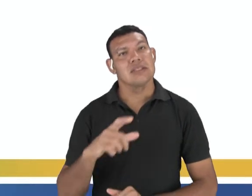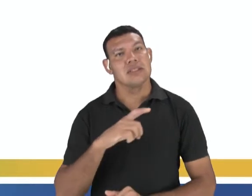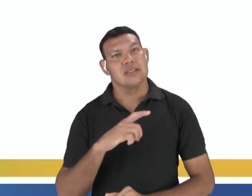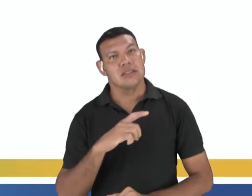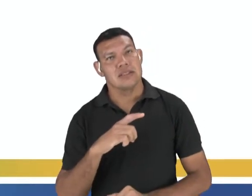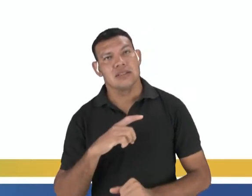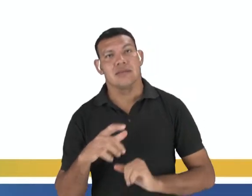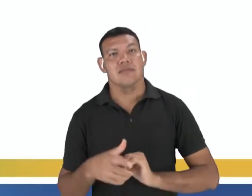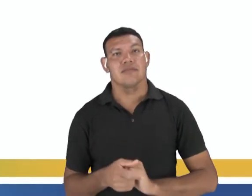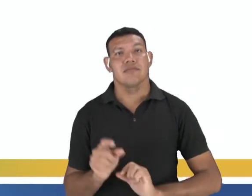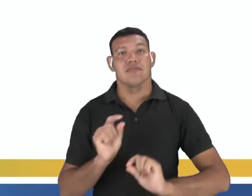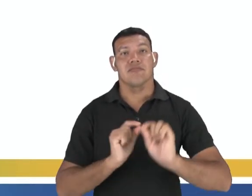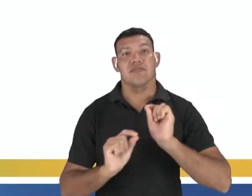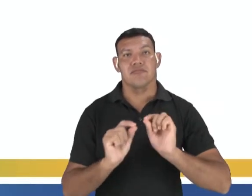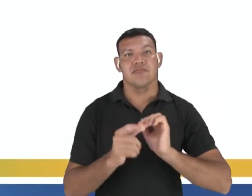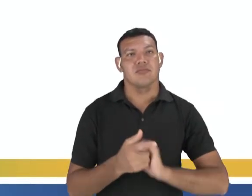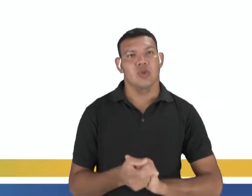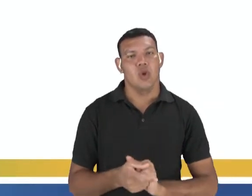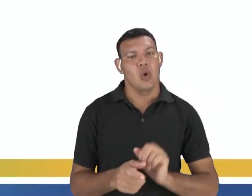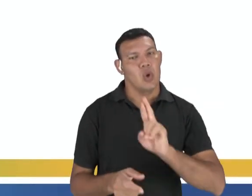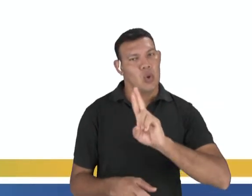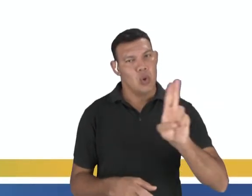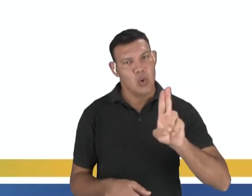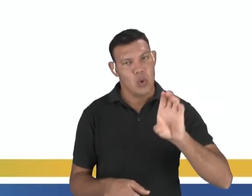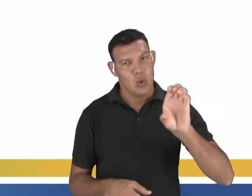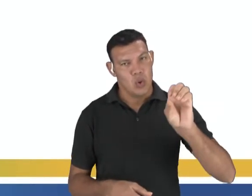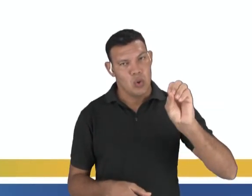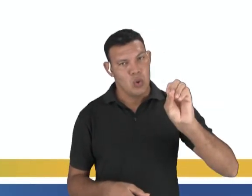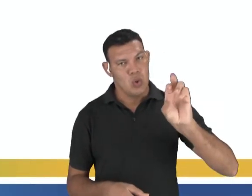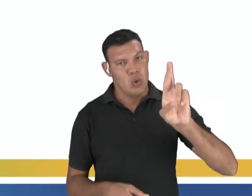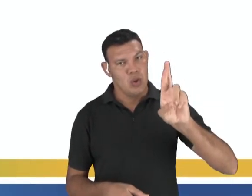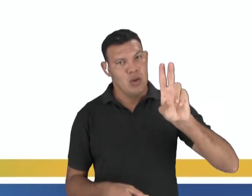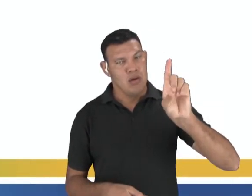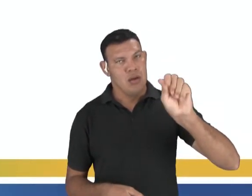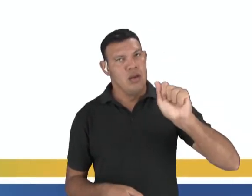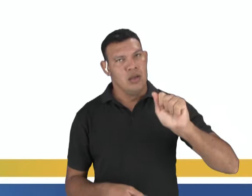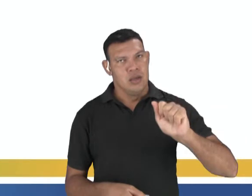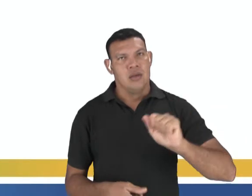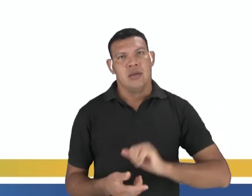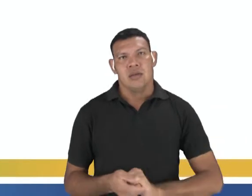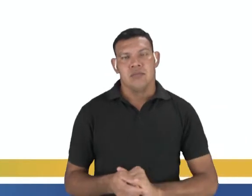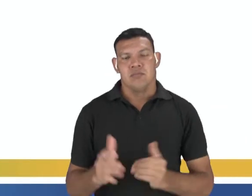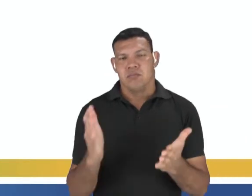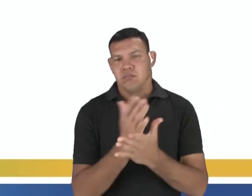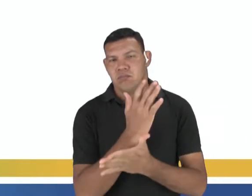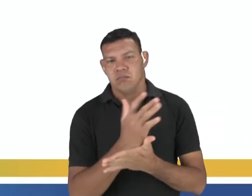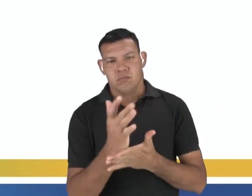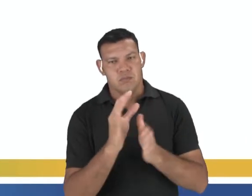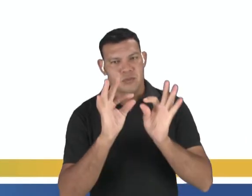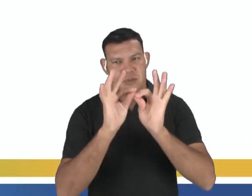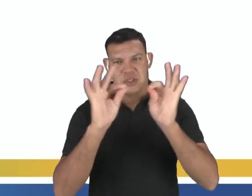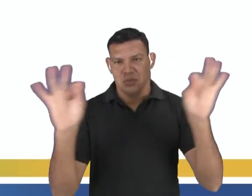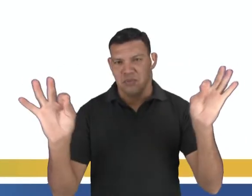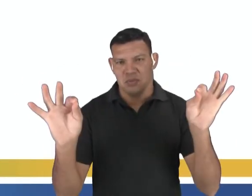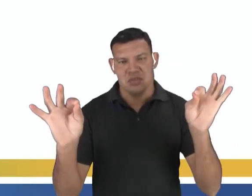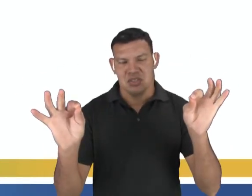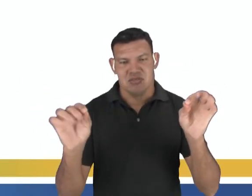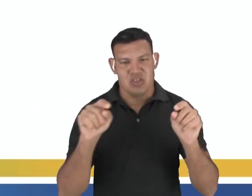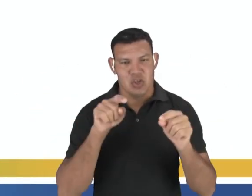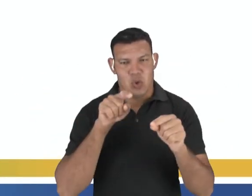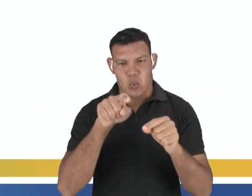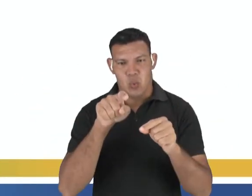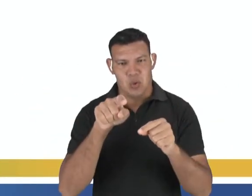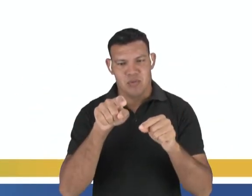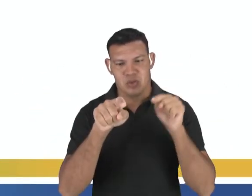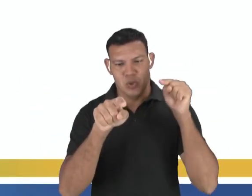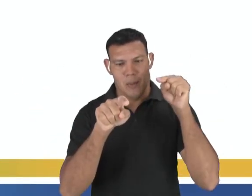que não passasse pelo centro, ele é corda. Os que passam pelo centro, eu já chamo de diâmetro, ok?